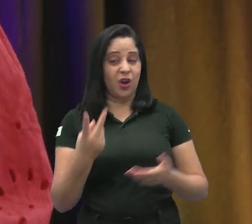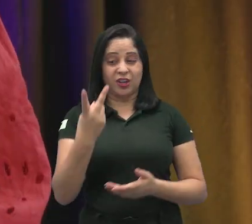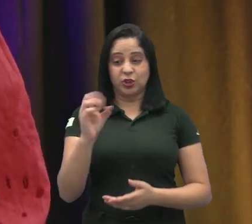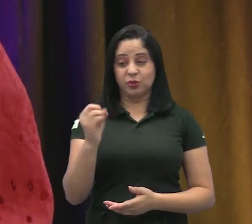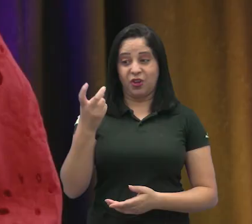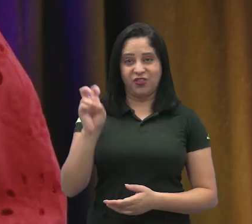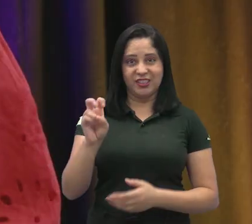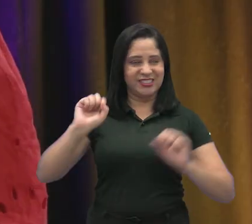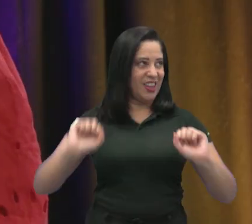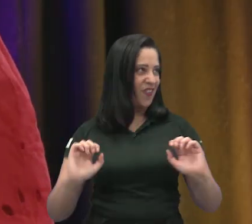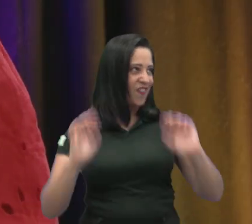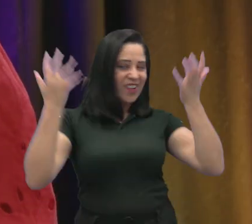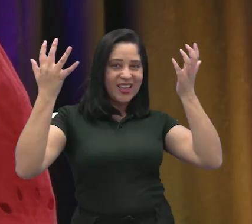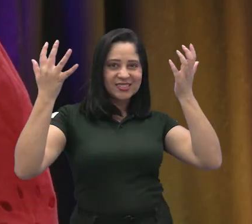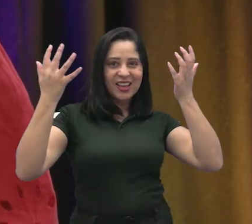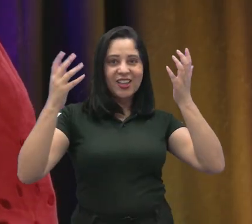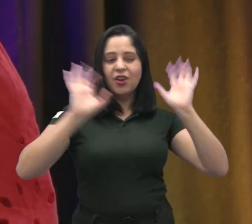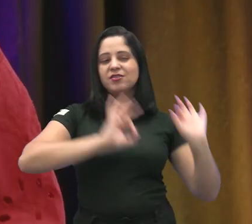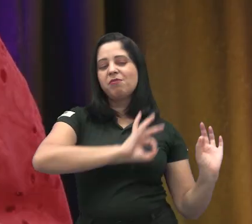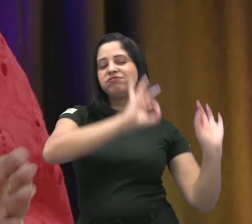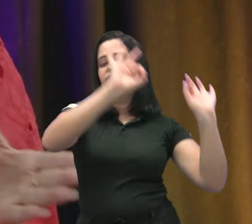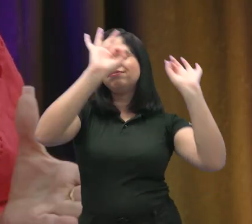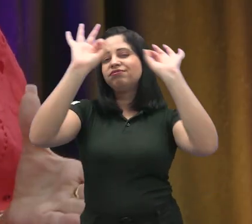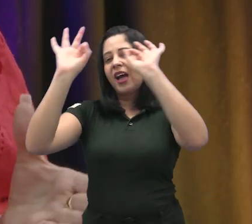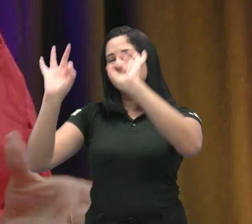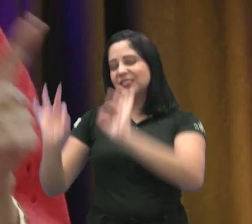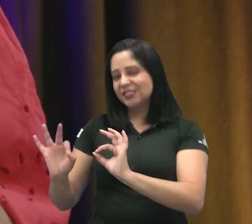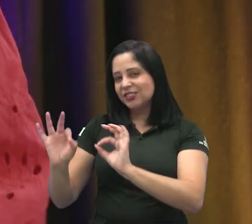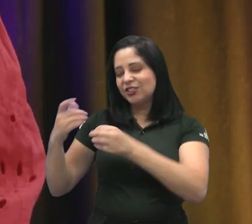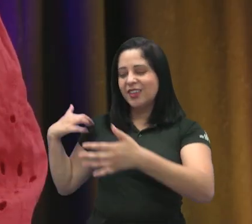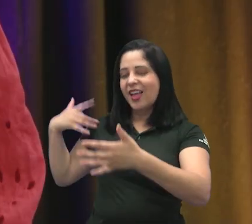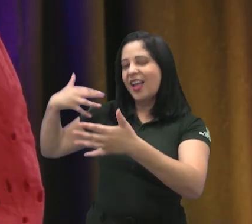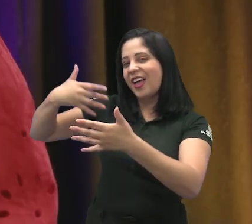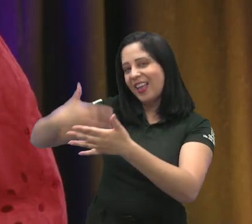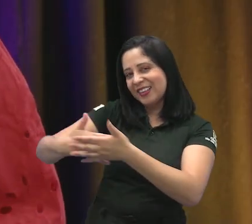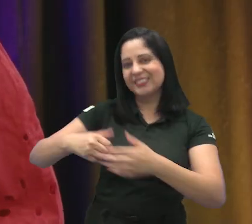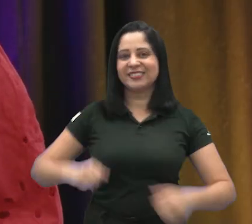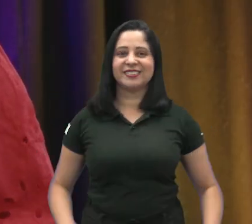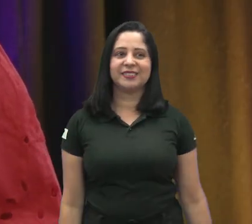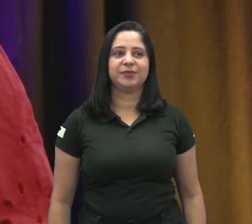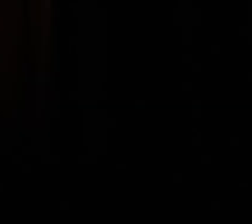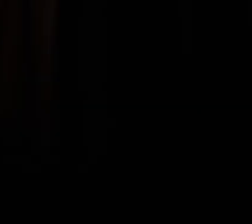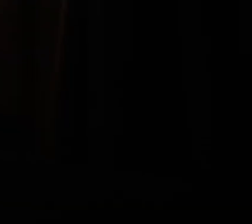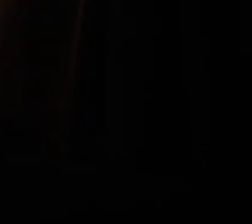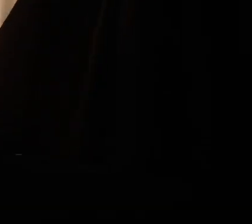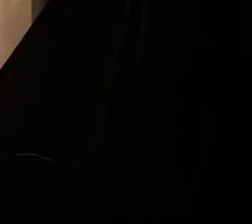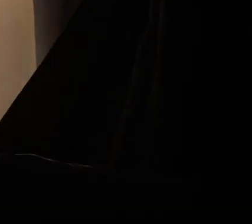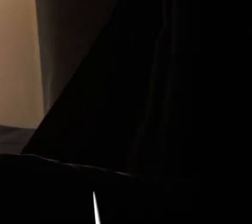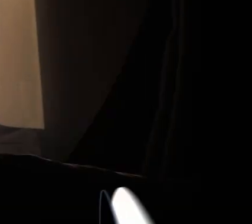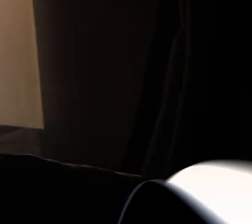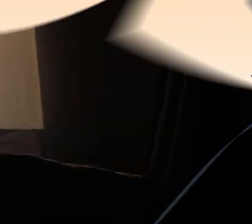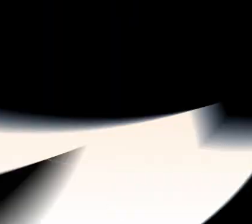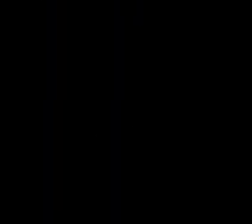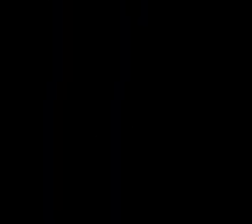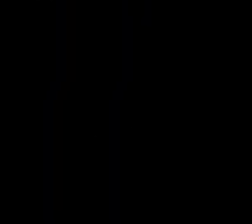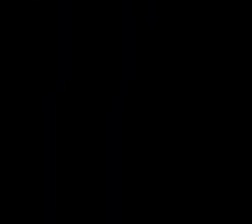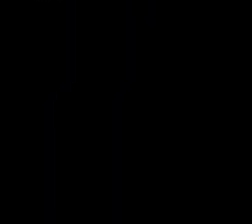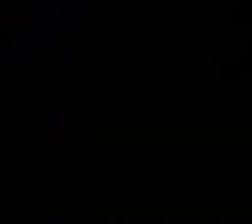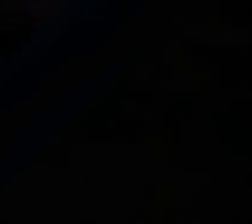Para celebrar o ano de 2025, vamos reviver tudo o que nos tocou.